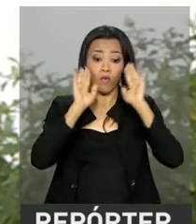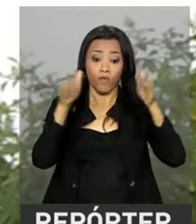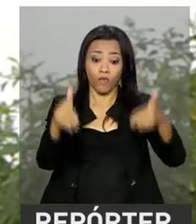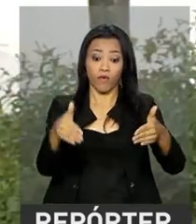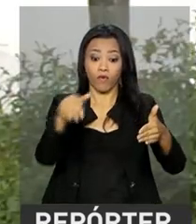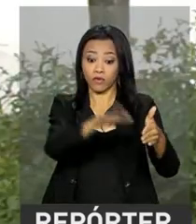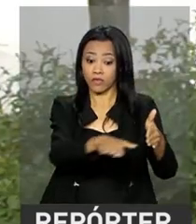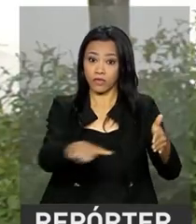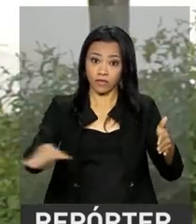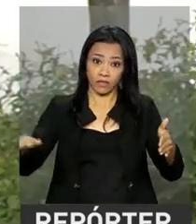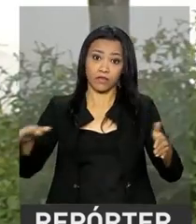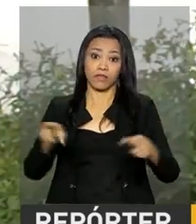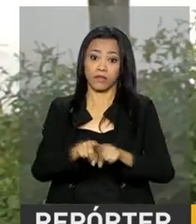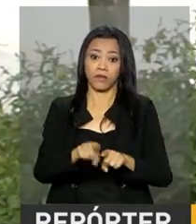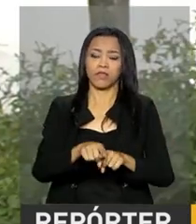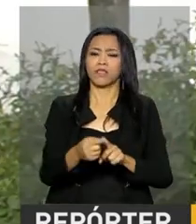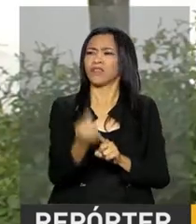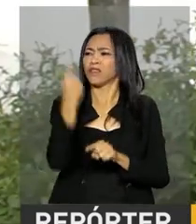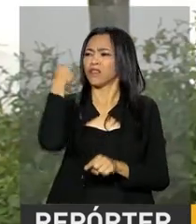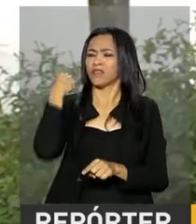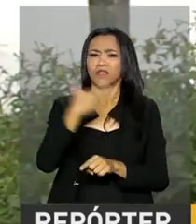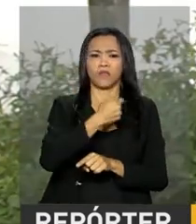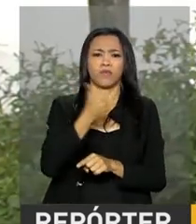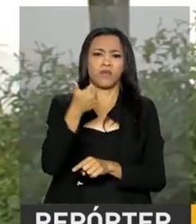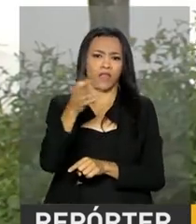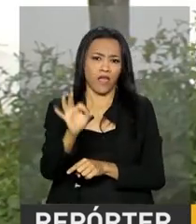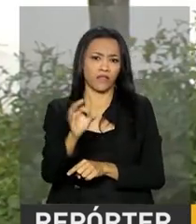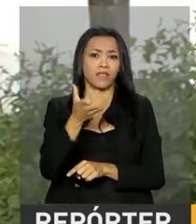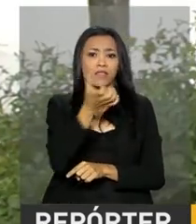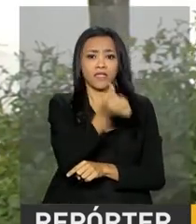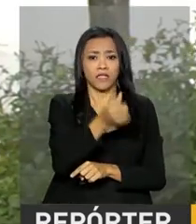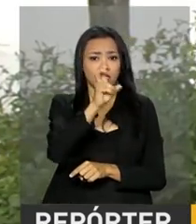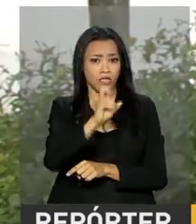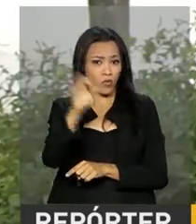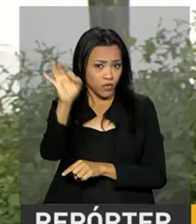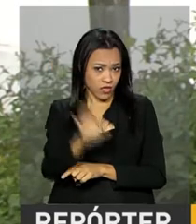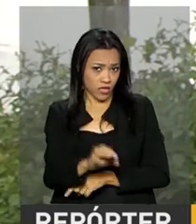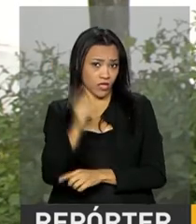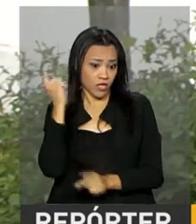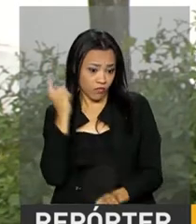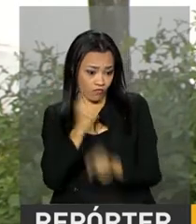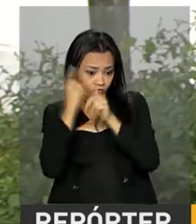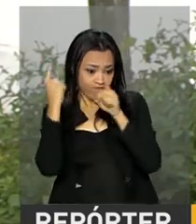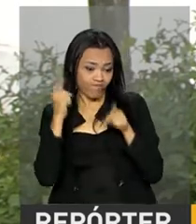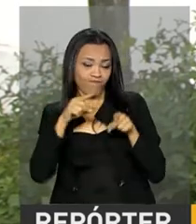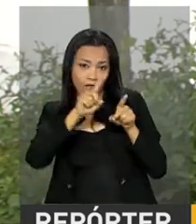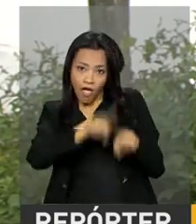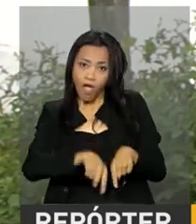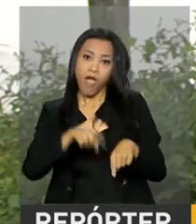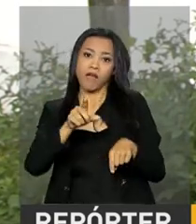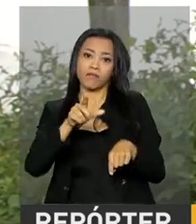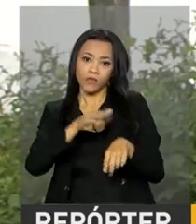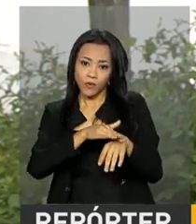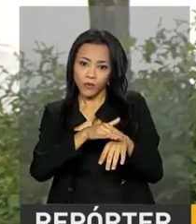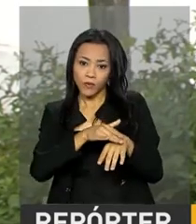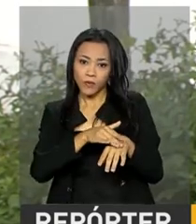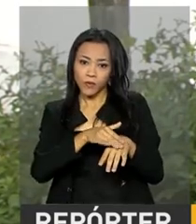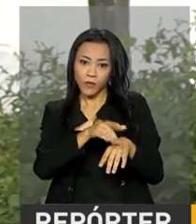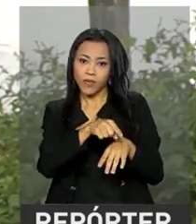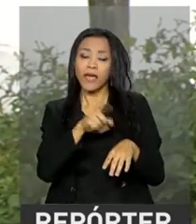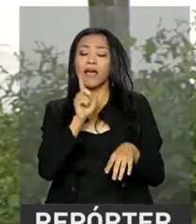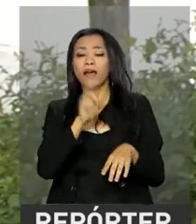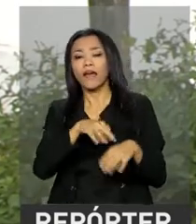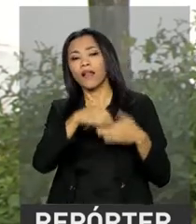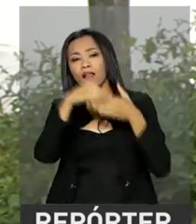crianças em 2010 65 por cento das pessoas querem diagnósticas diagnosticada na ancine está nascendo na atenção básica